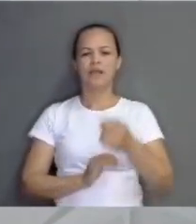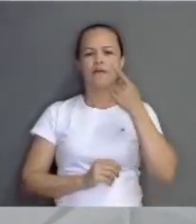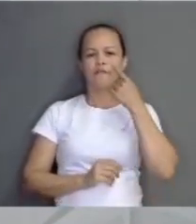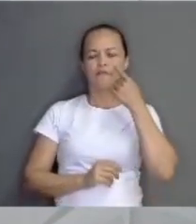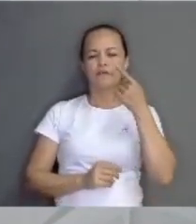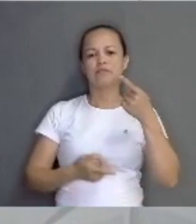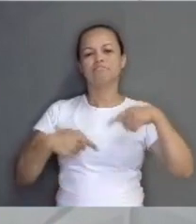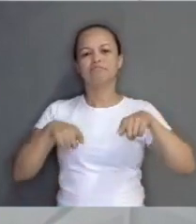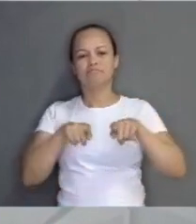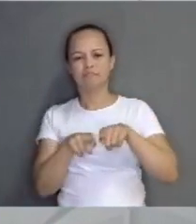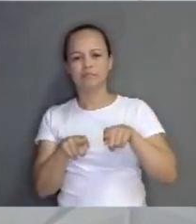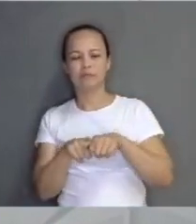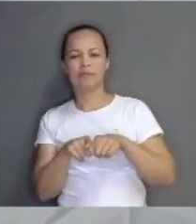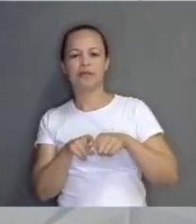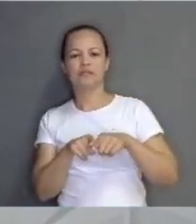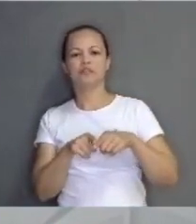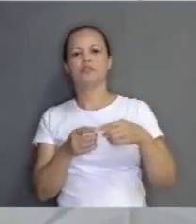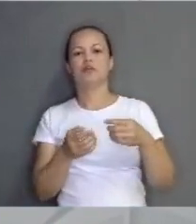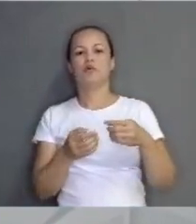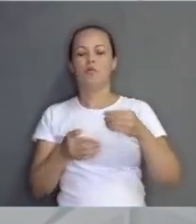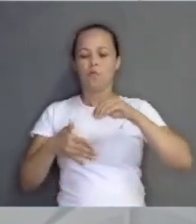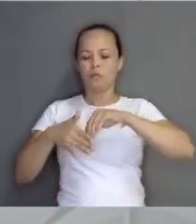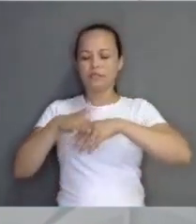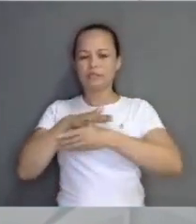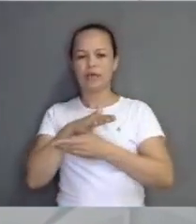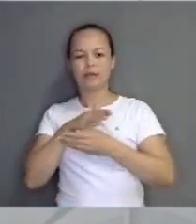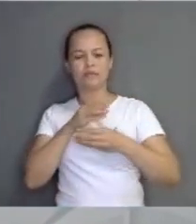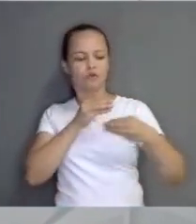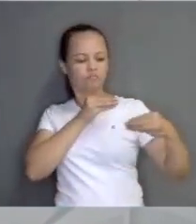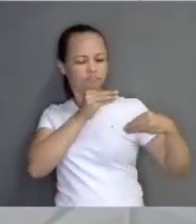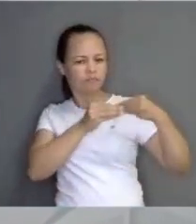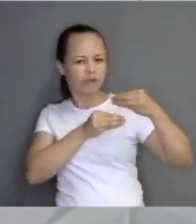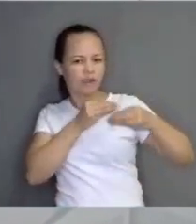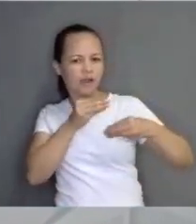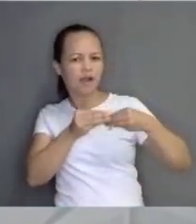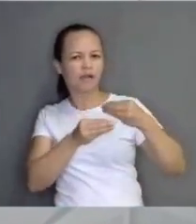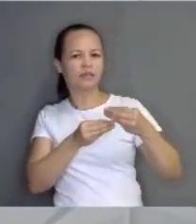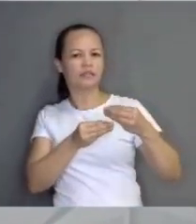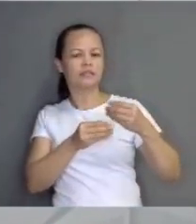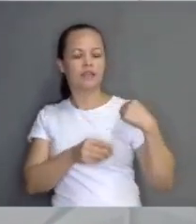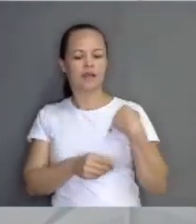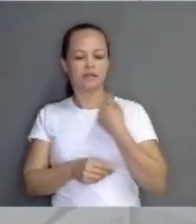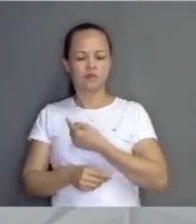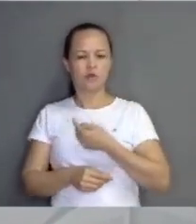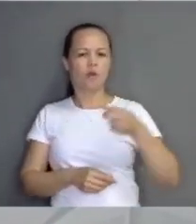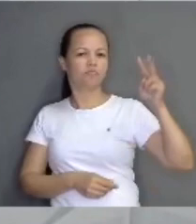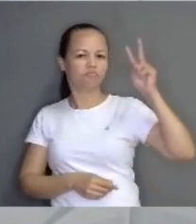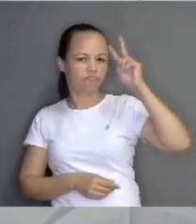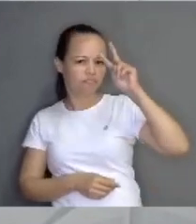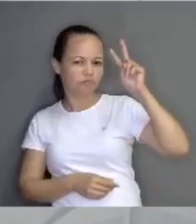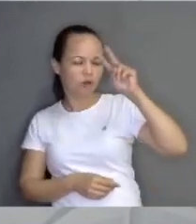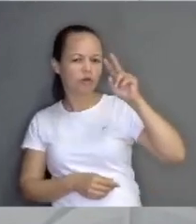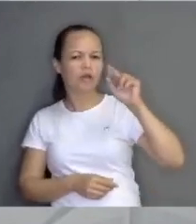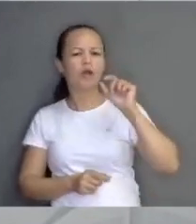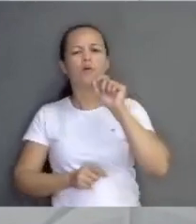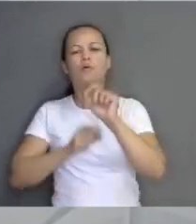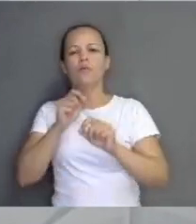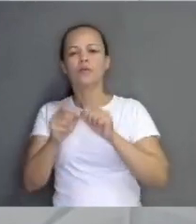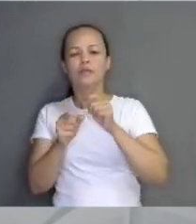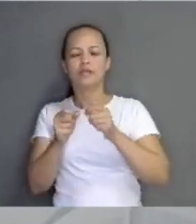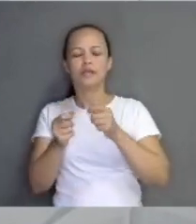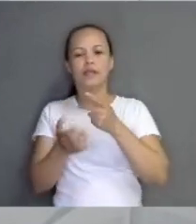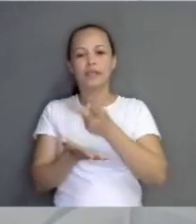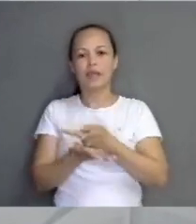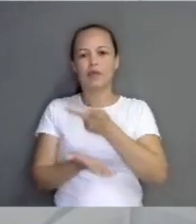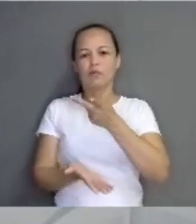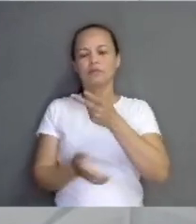Vimos também os hábitos e heranças na nossa história. O que é que acontece? O que